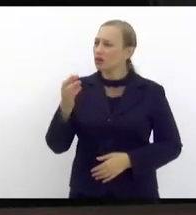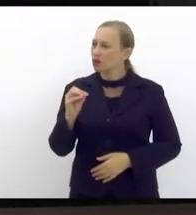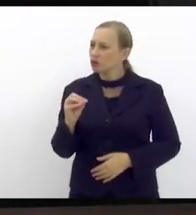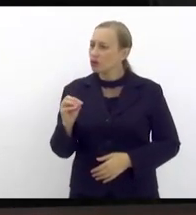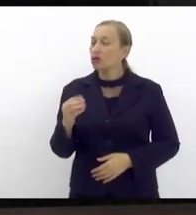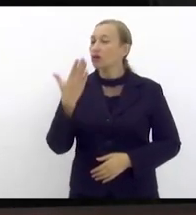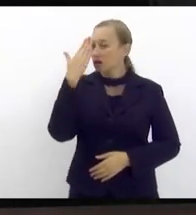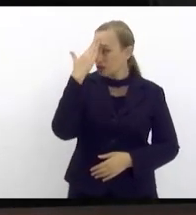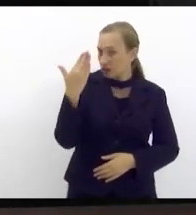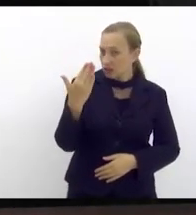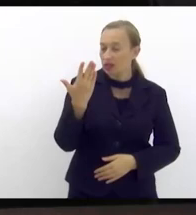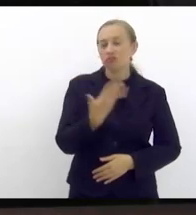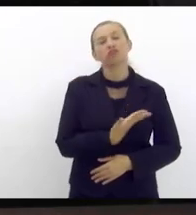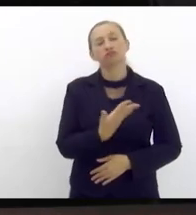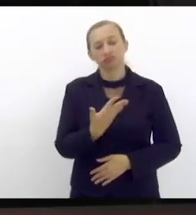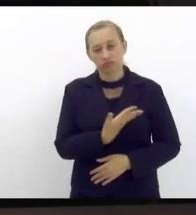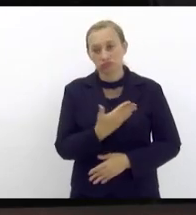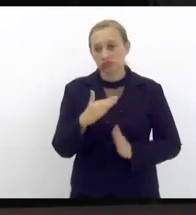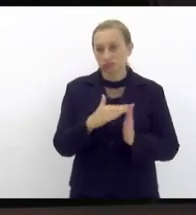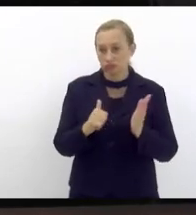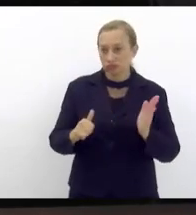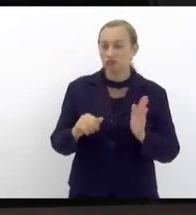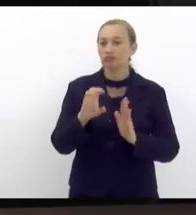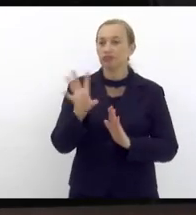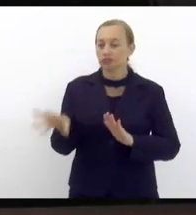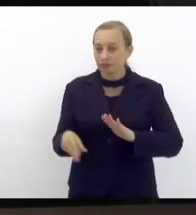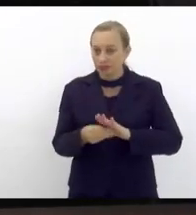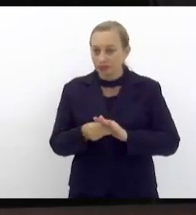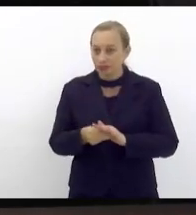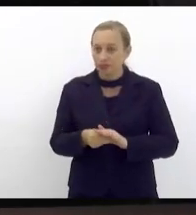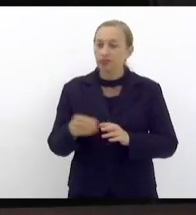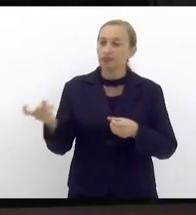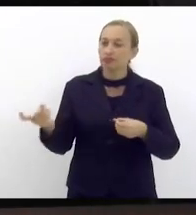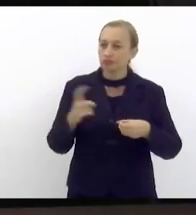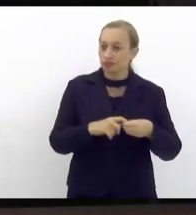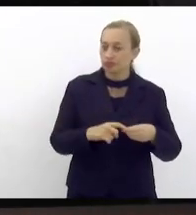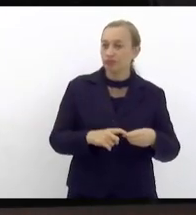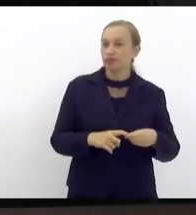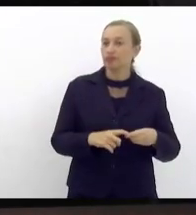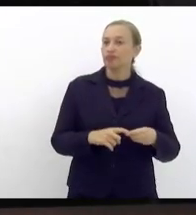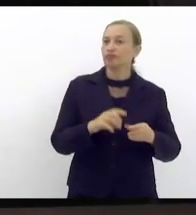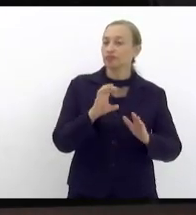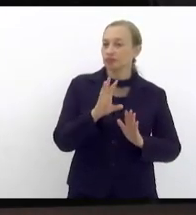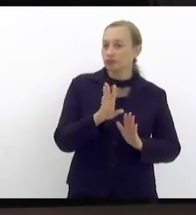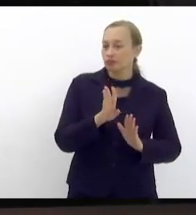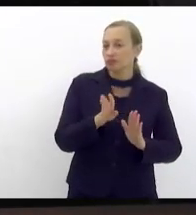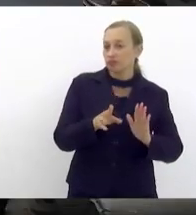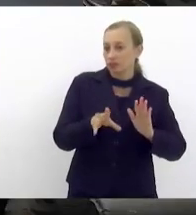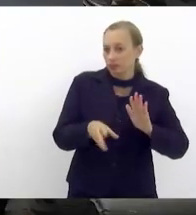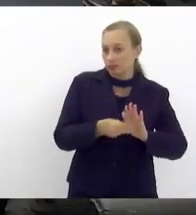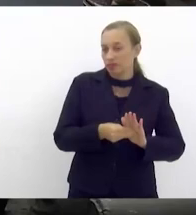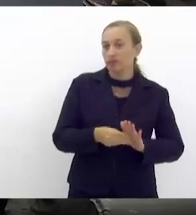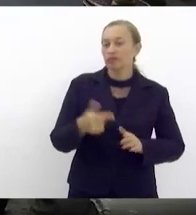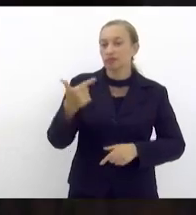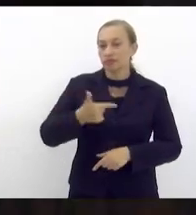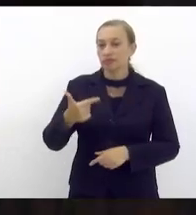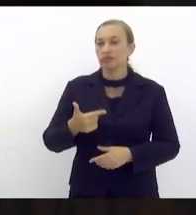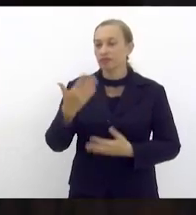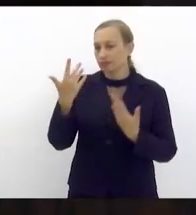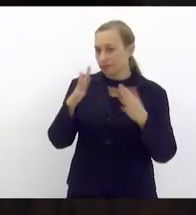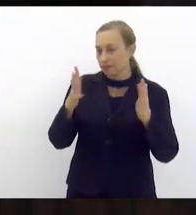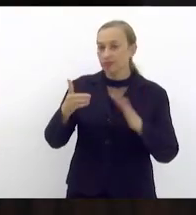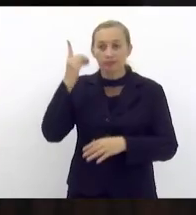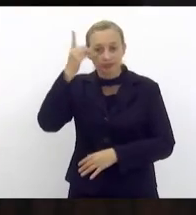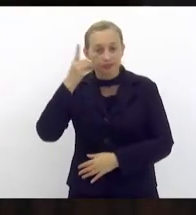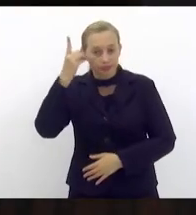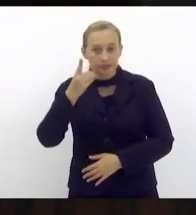agradecer aos meus colegas que retiraram as emendas e Voltaremos com as emendas em segundo Obrigado Parabéns deputado